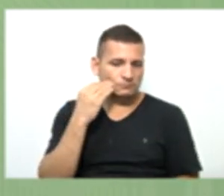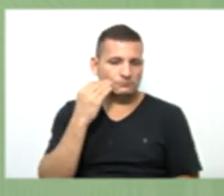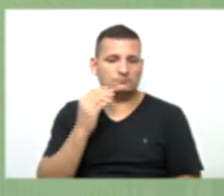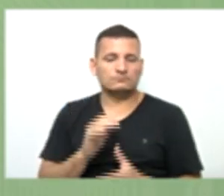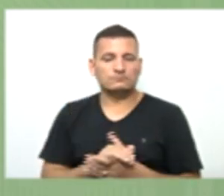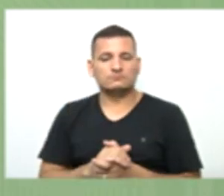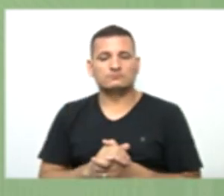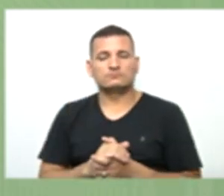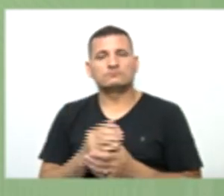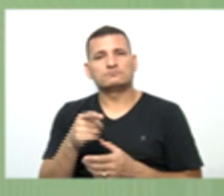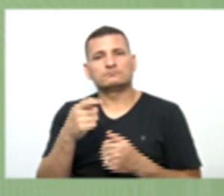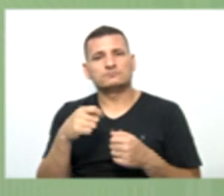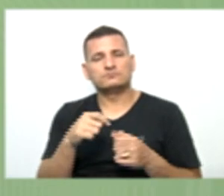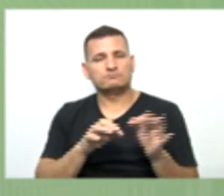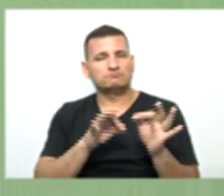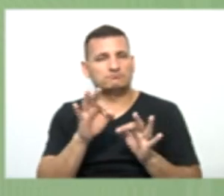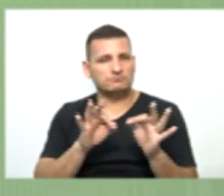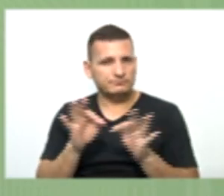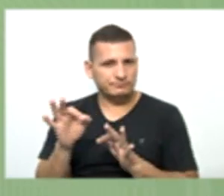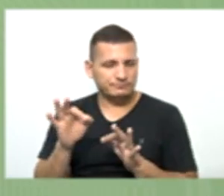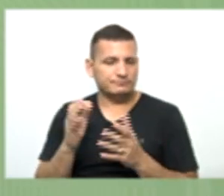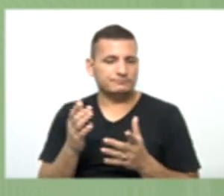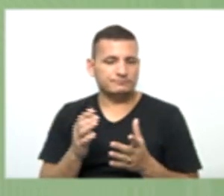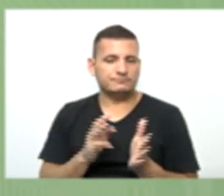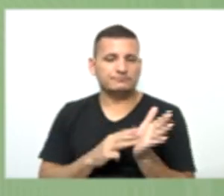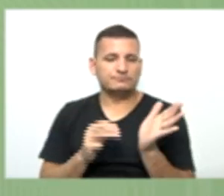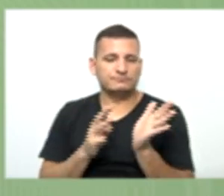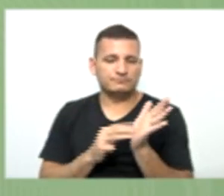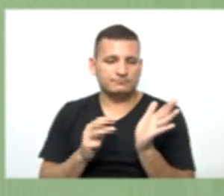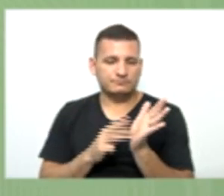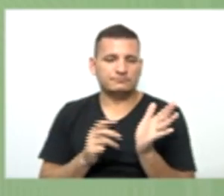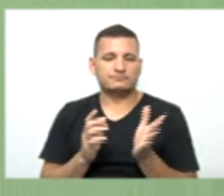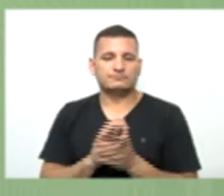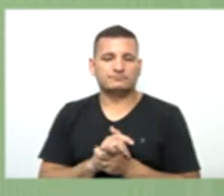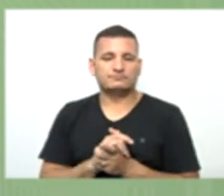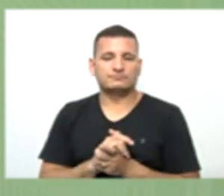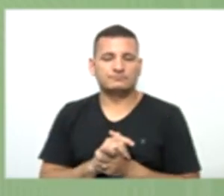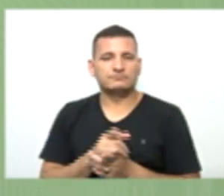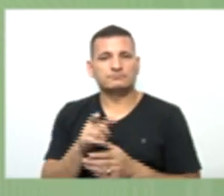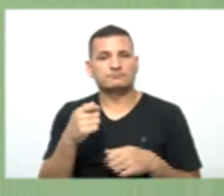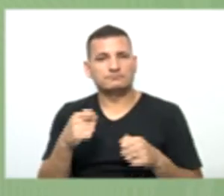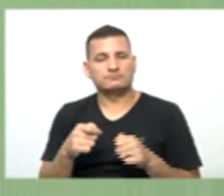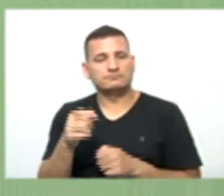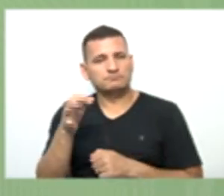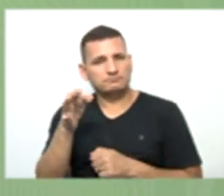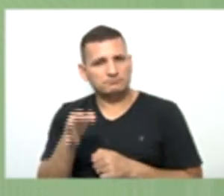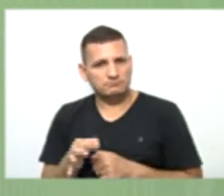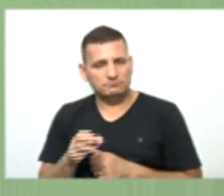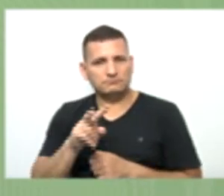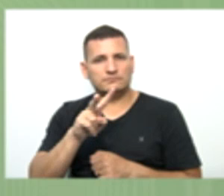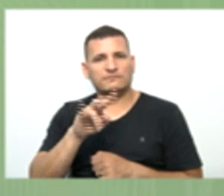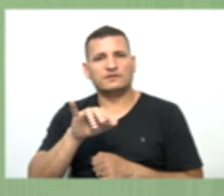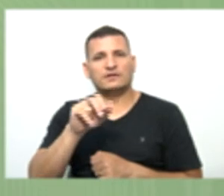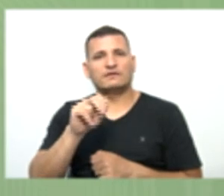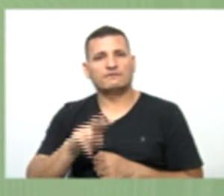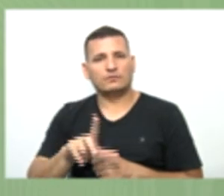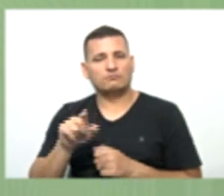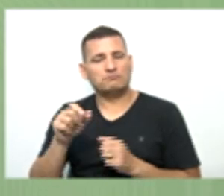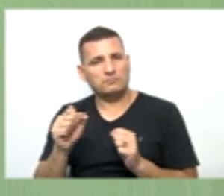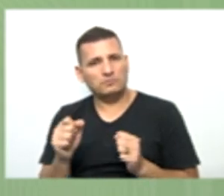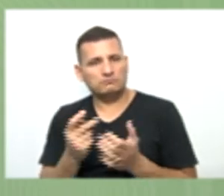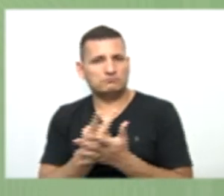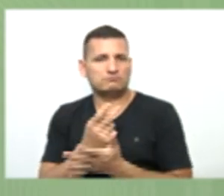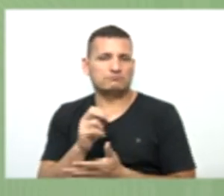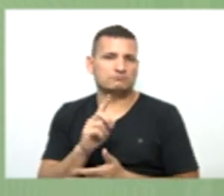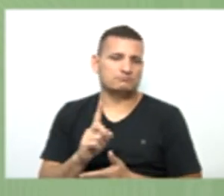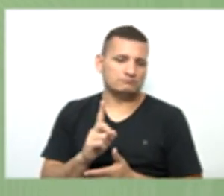ele precisa ser sistematizado através dos métodos científicos, ele precisa ser viável, né, saber se pode acontecer ou não,